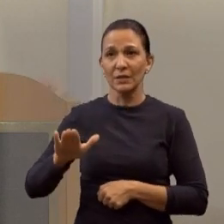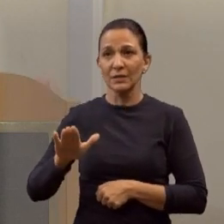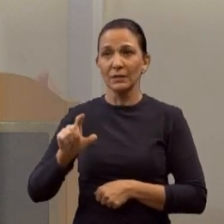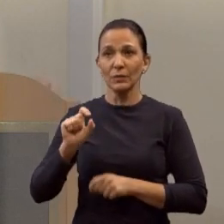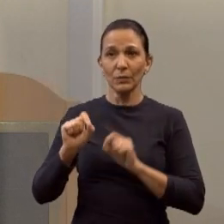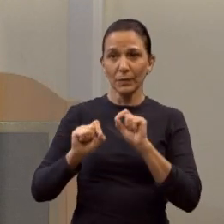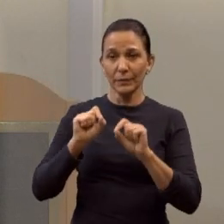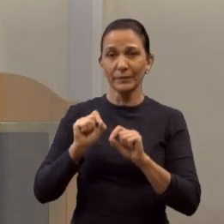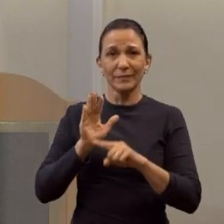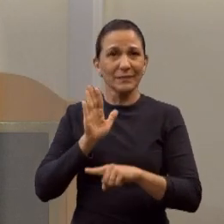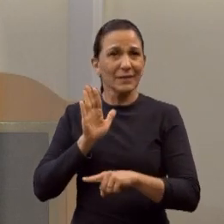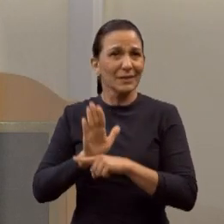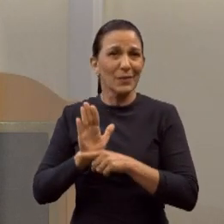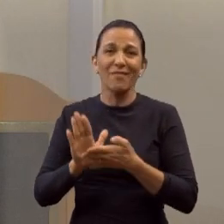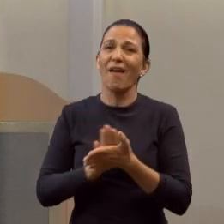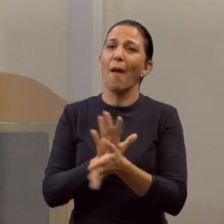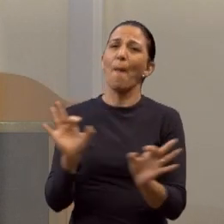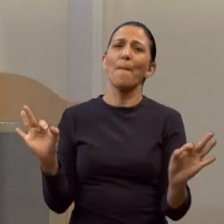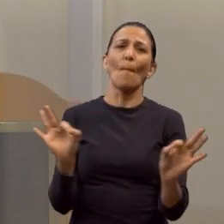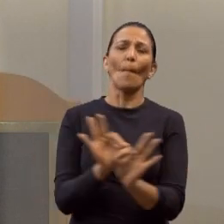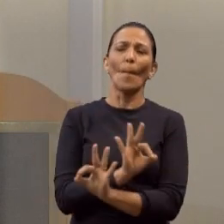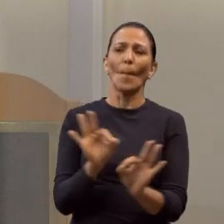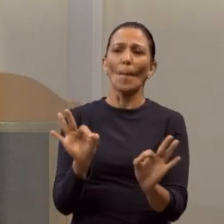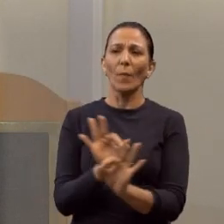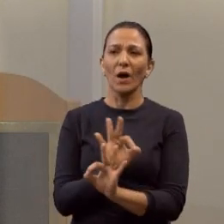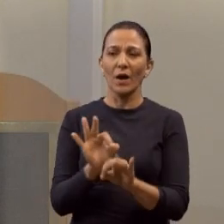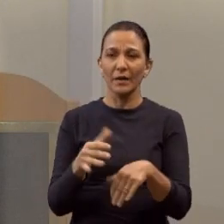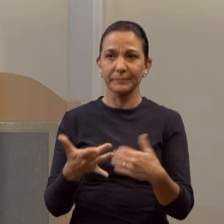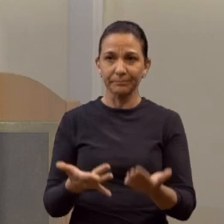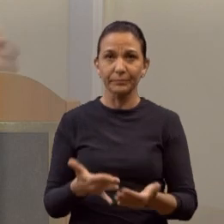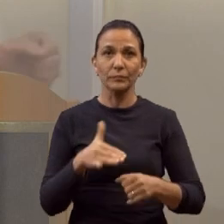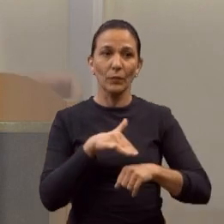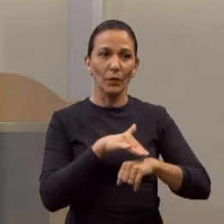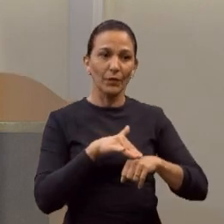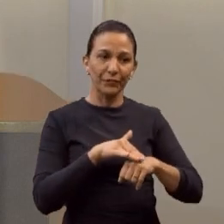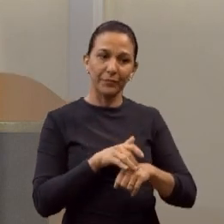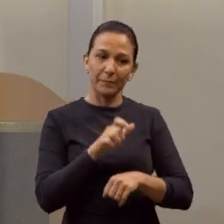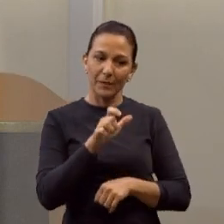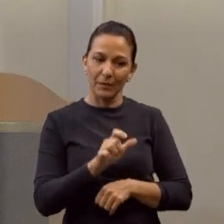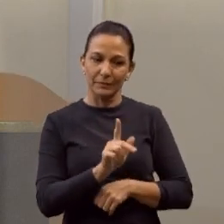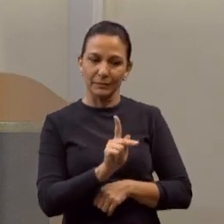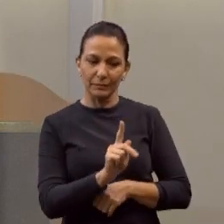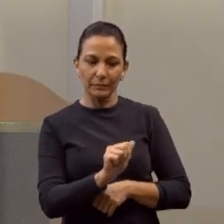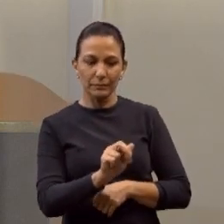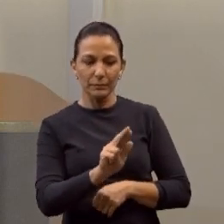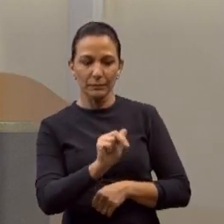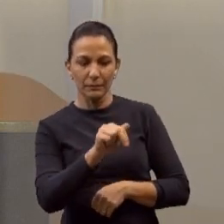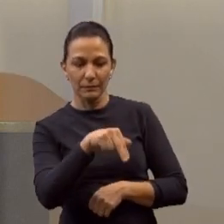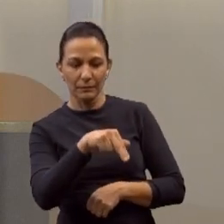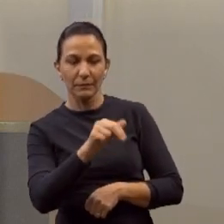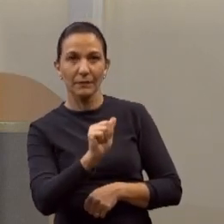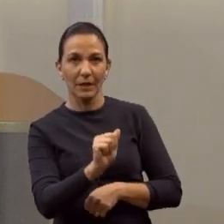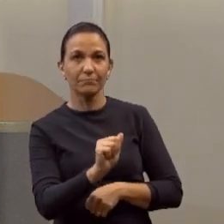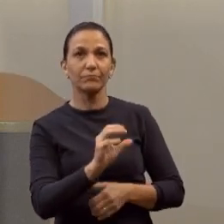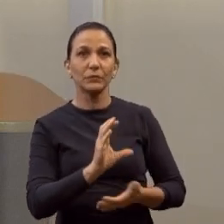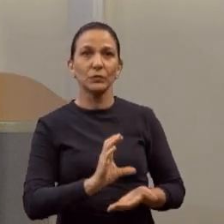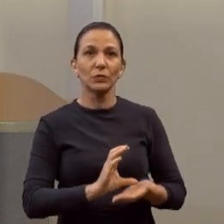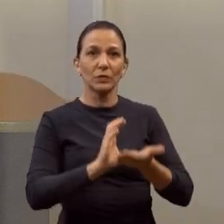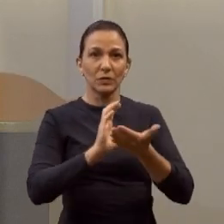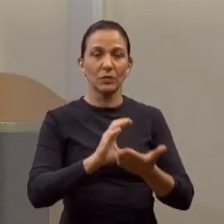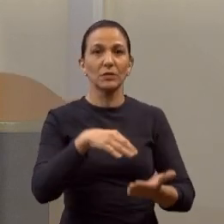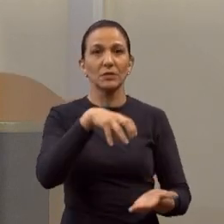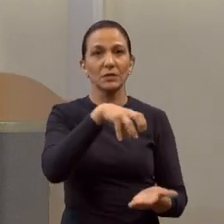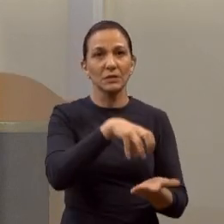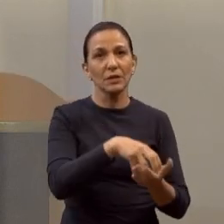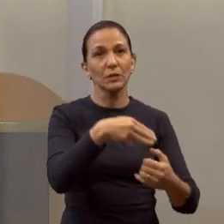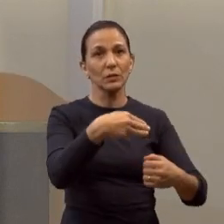sem atendimento, né? E, conversando com a Karina, que é a coordenadora do Centro Municipal